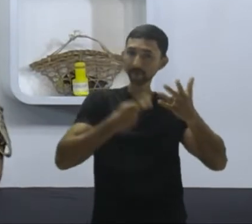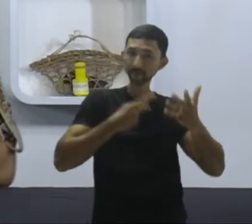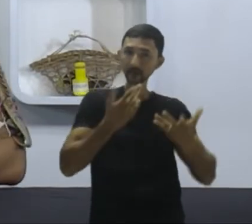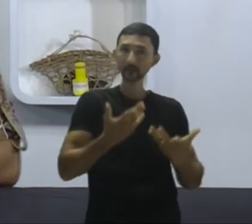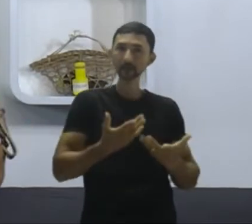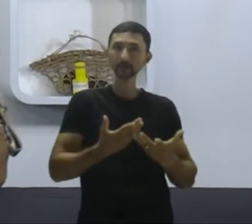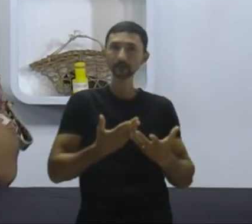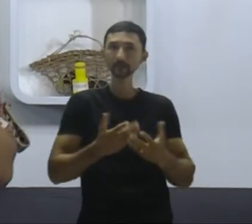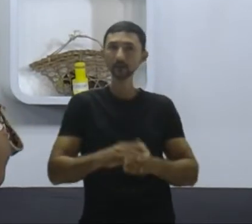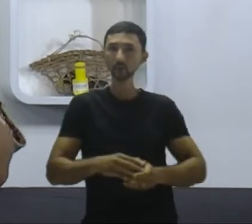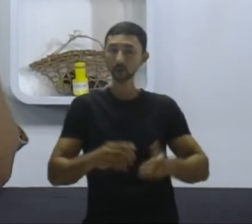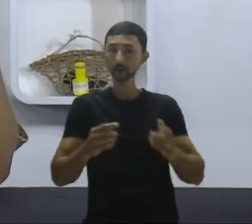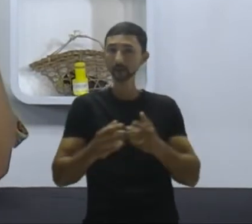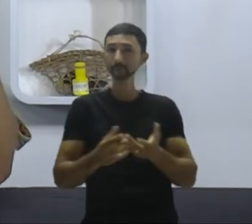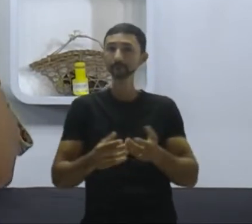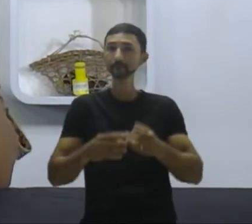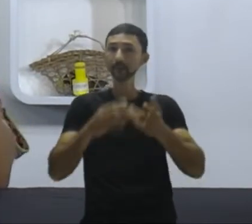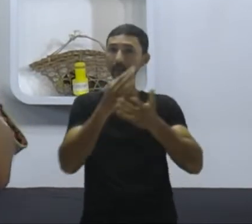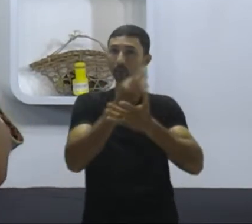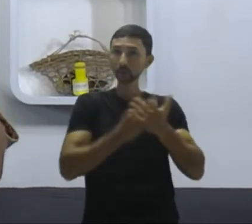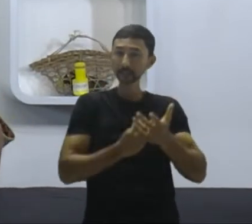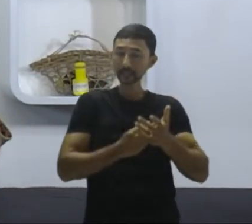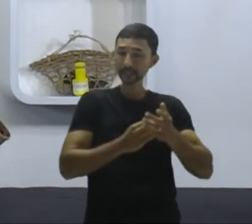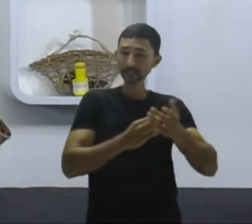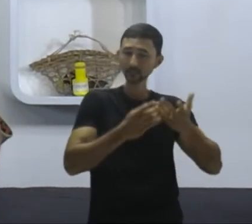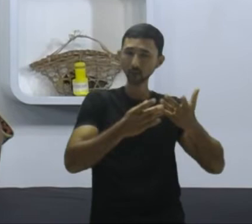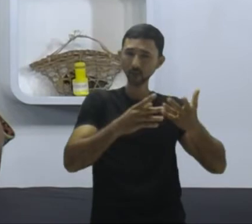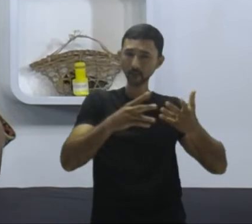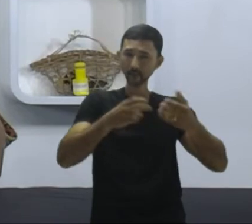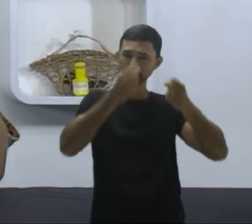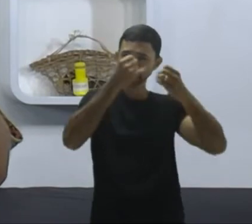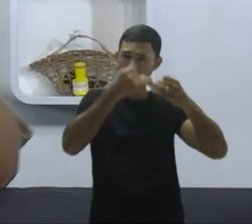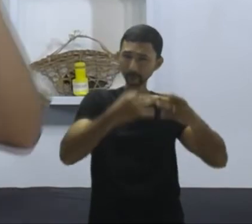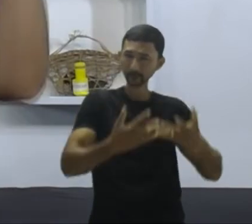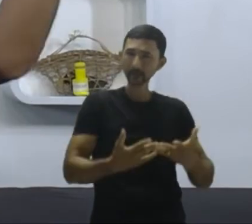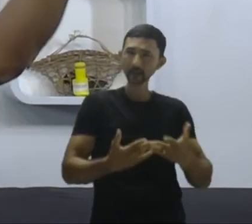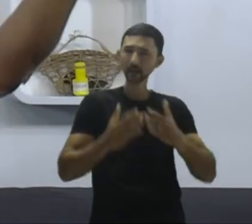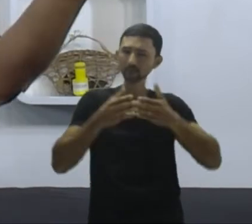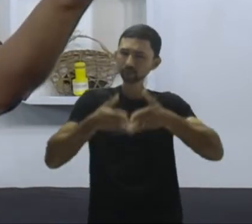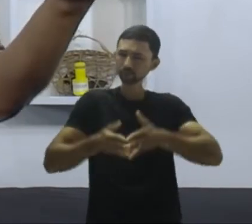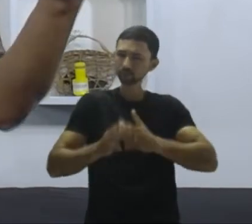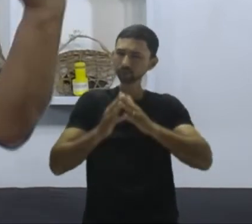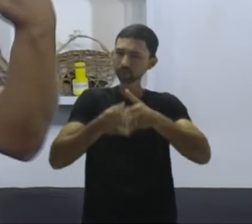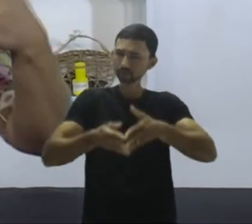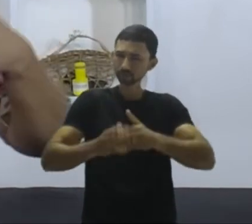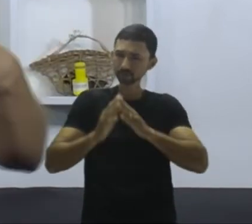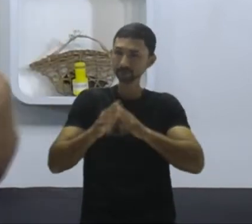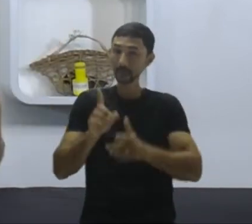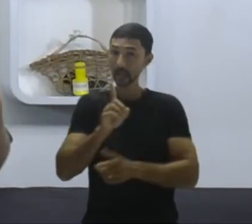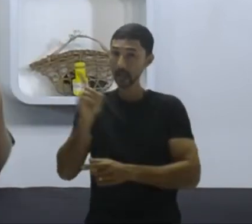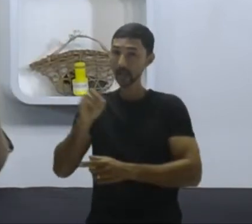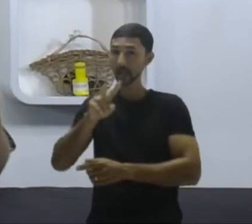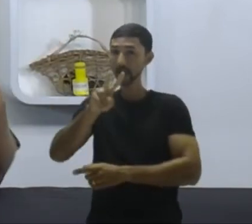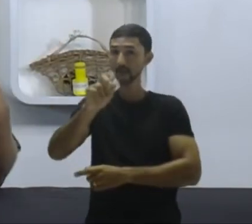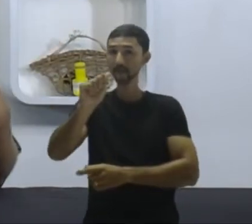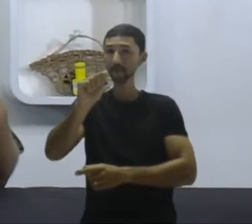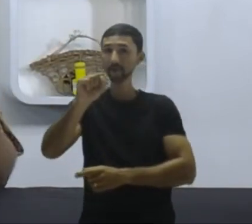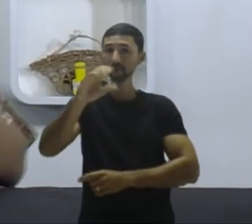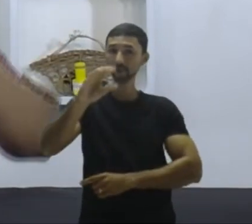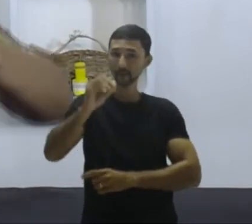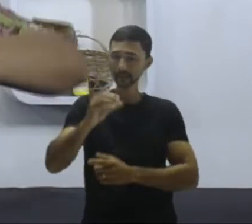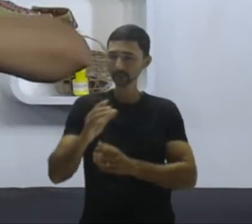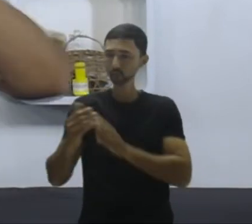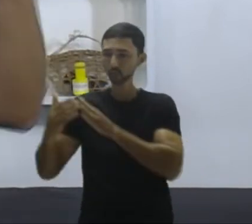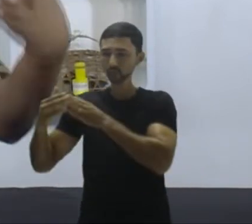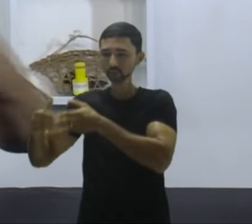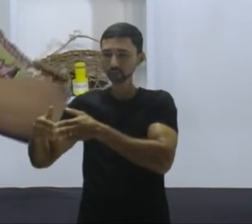caso dos Lusíadas, nós vamos ter a trajetória de Vasco da Gama, desde Portugal até as Índias, certo?